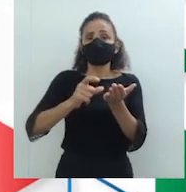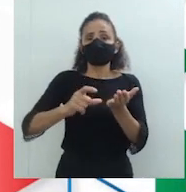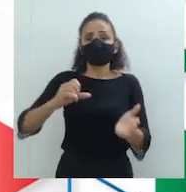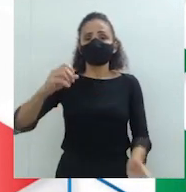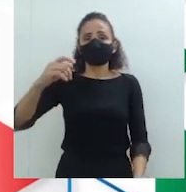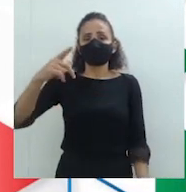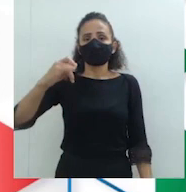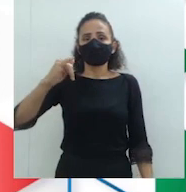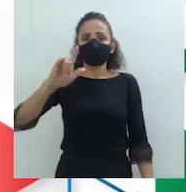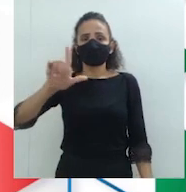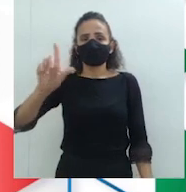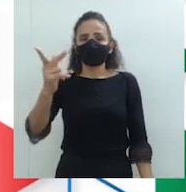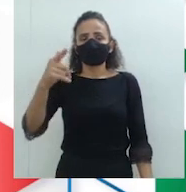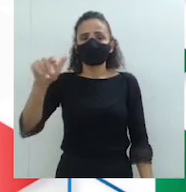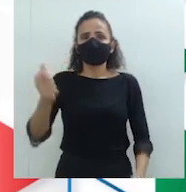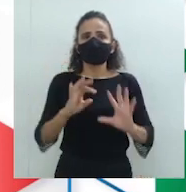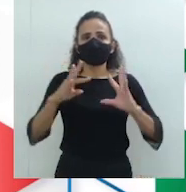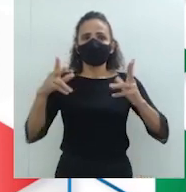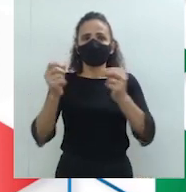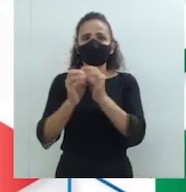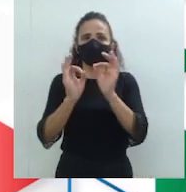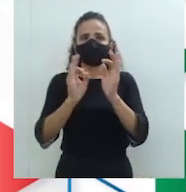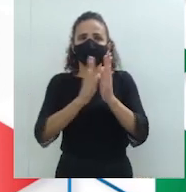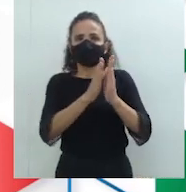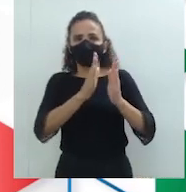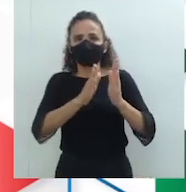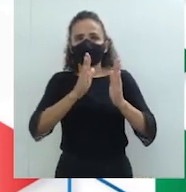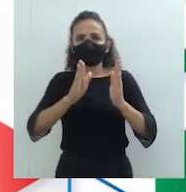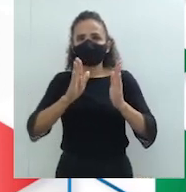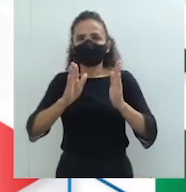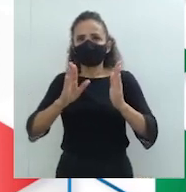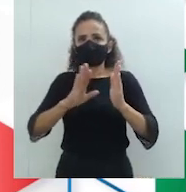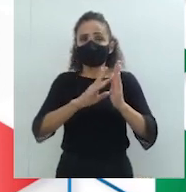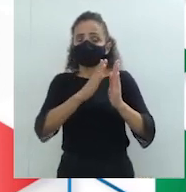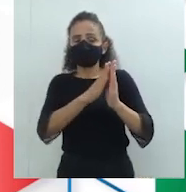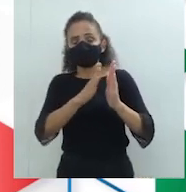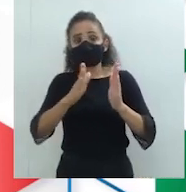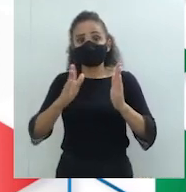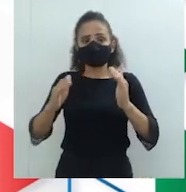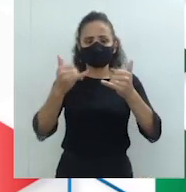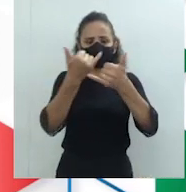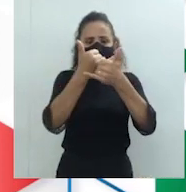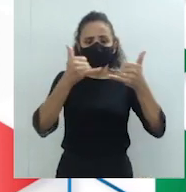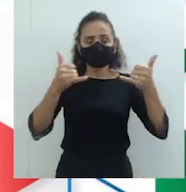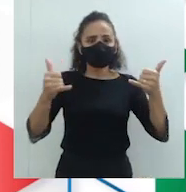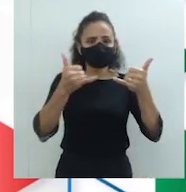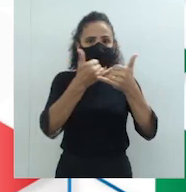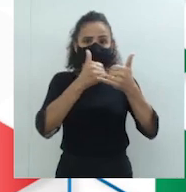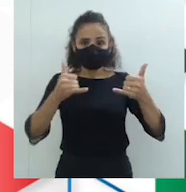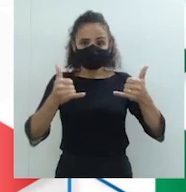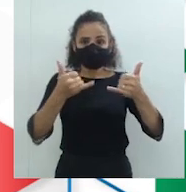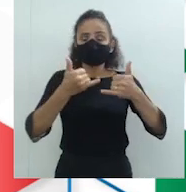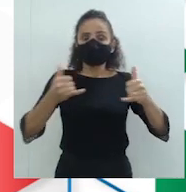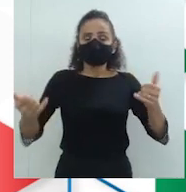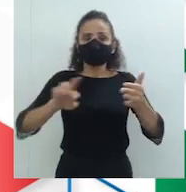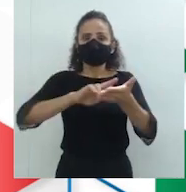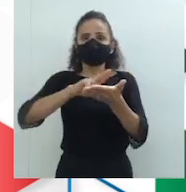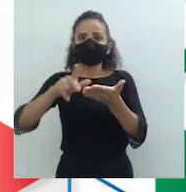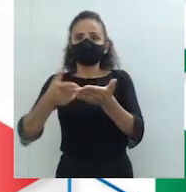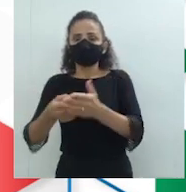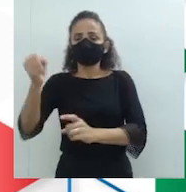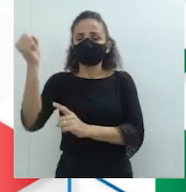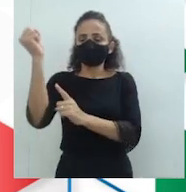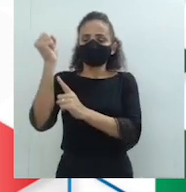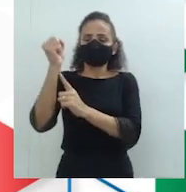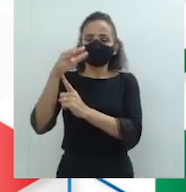justamente que está passando ali nesse fio condutor a eletricidade e temos várias lâmpadas,